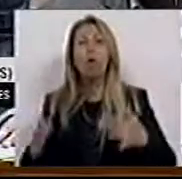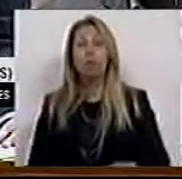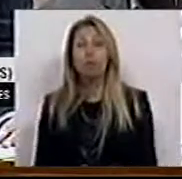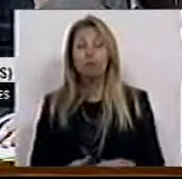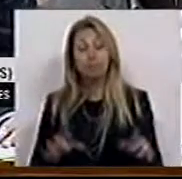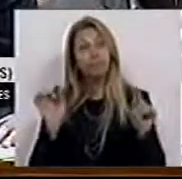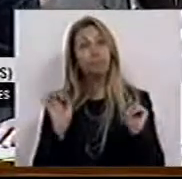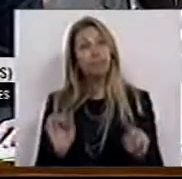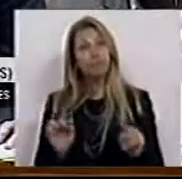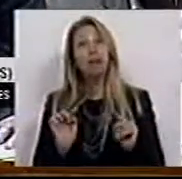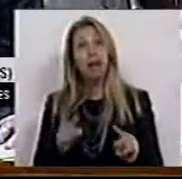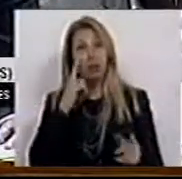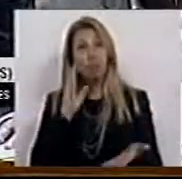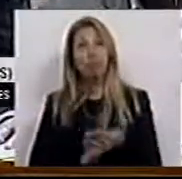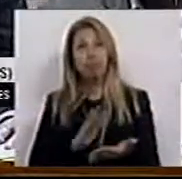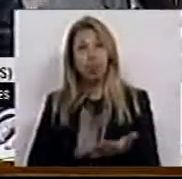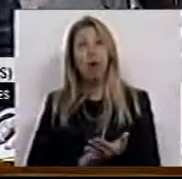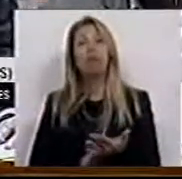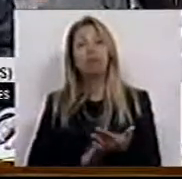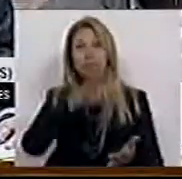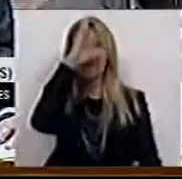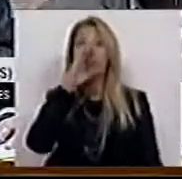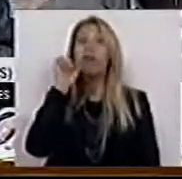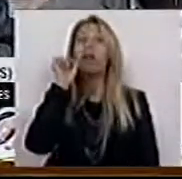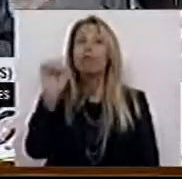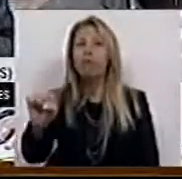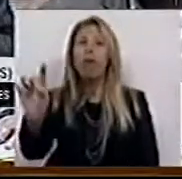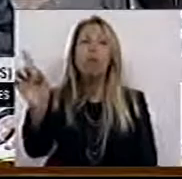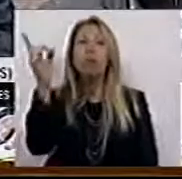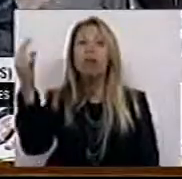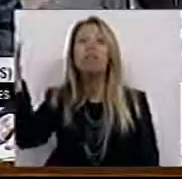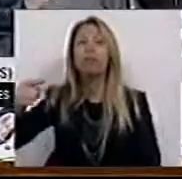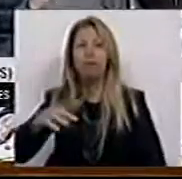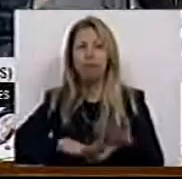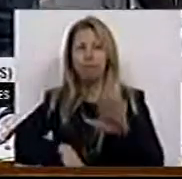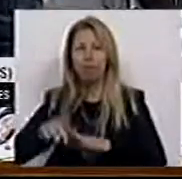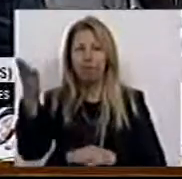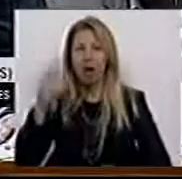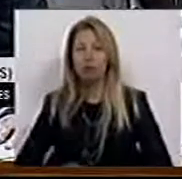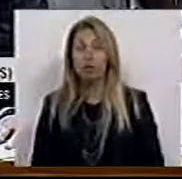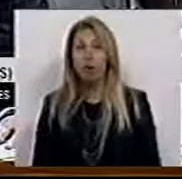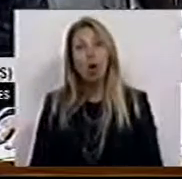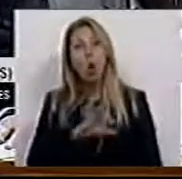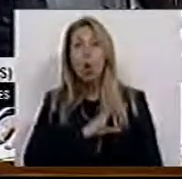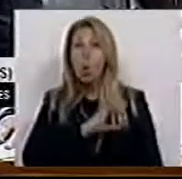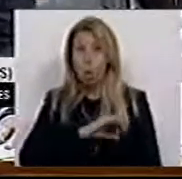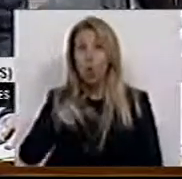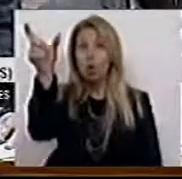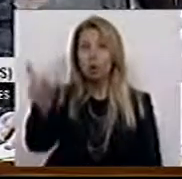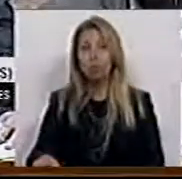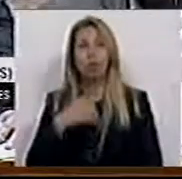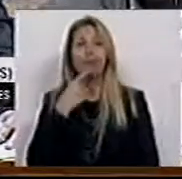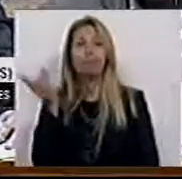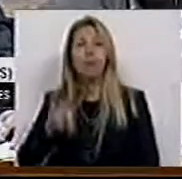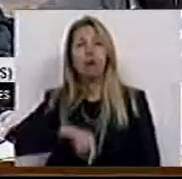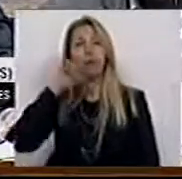é esta prova que o seu governo deveria fazer. O senhor faz sempre e sempre as